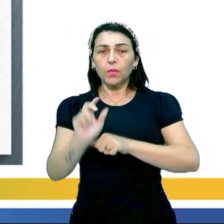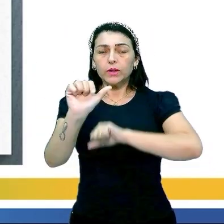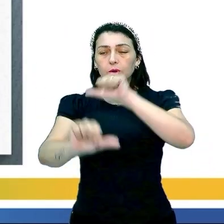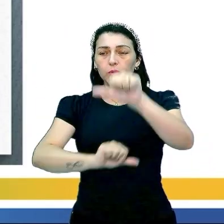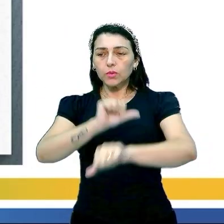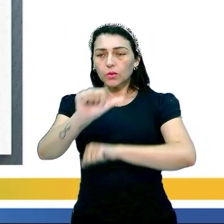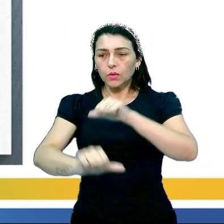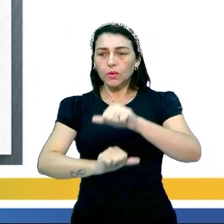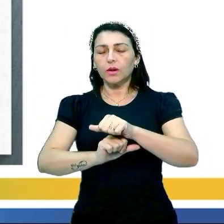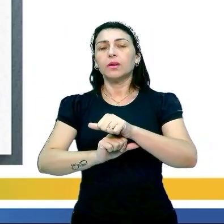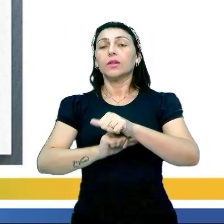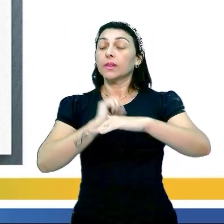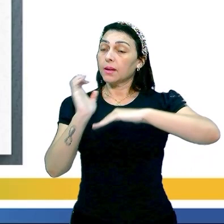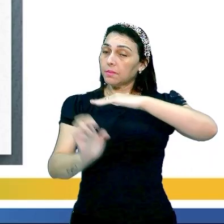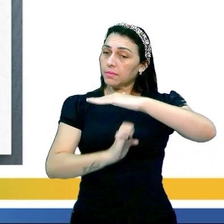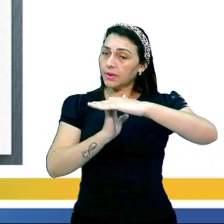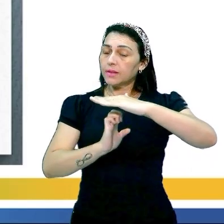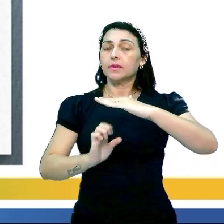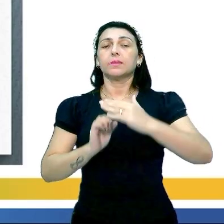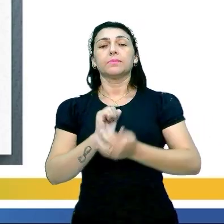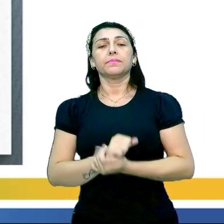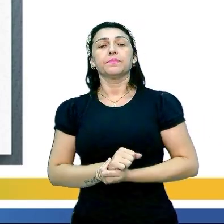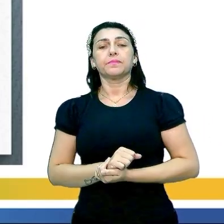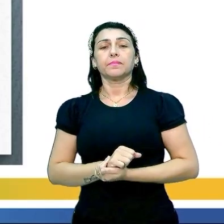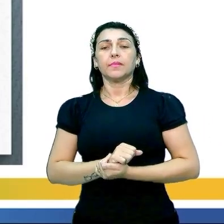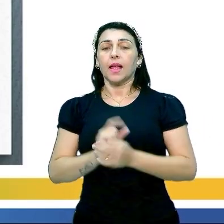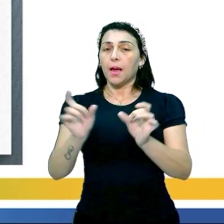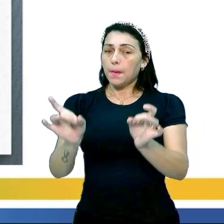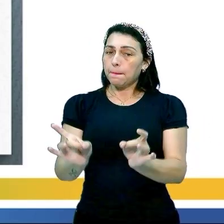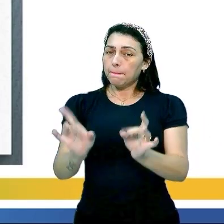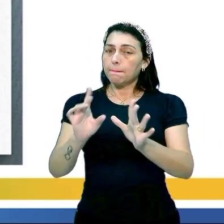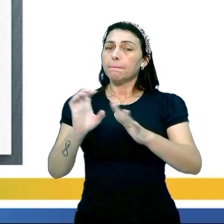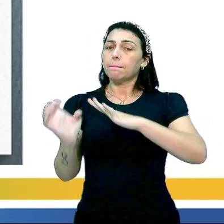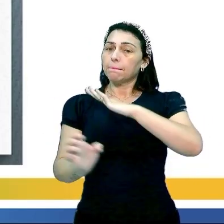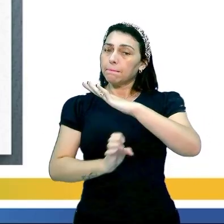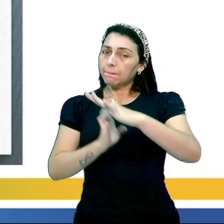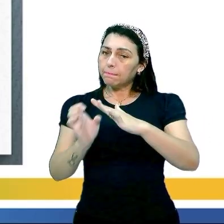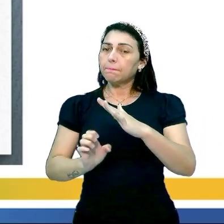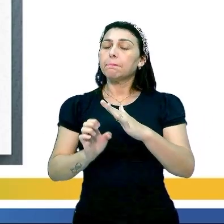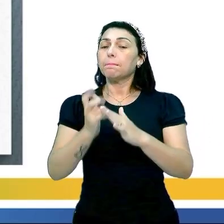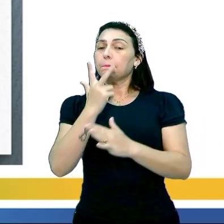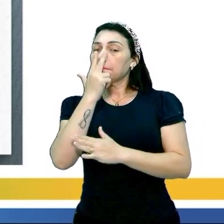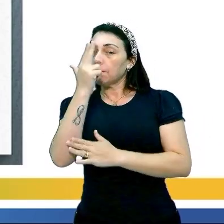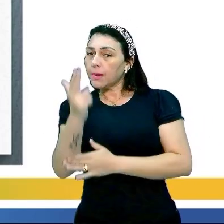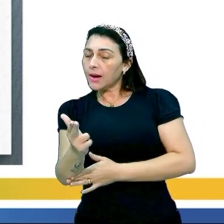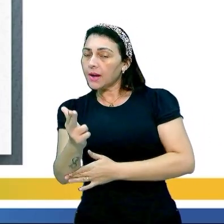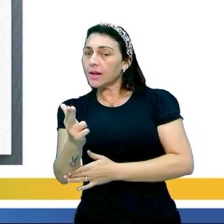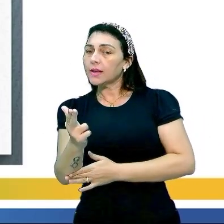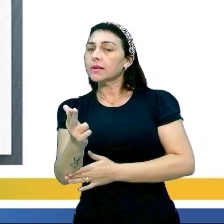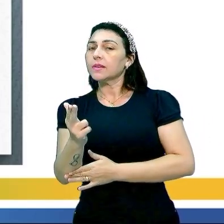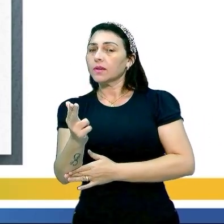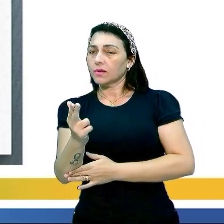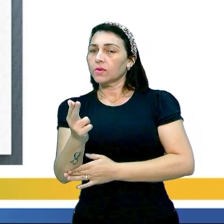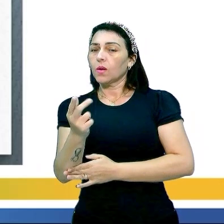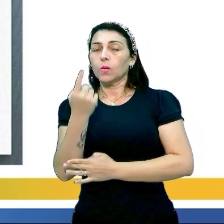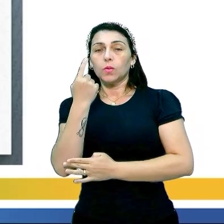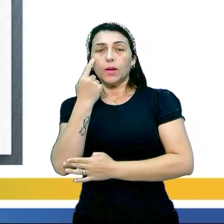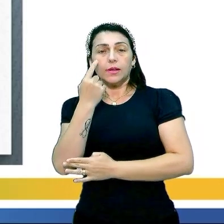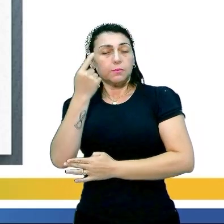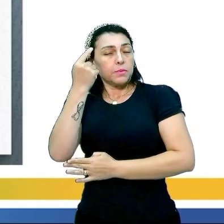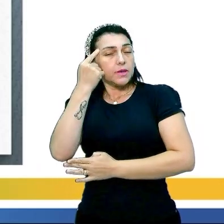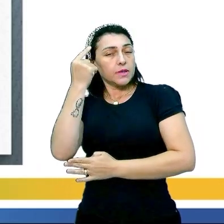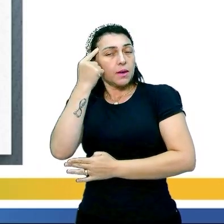valor de troca no mercado. A mercadoria ela aparece, né, aos